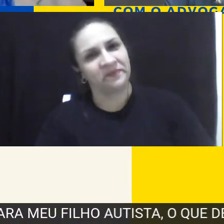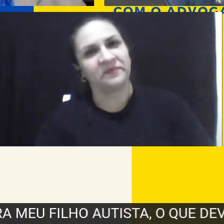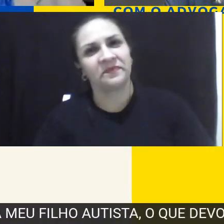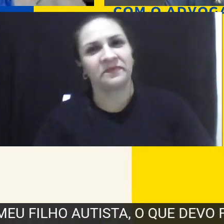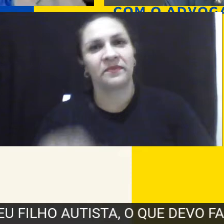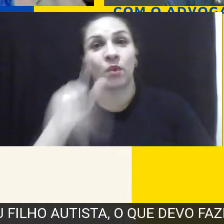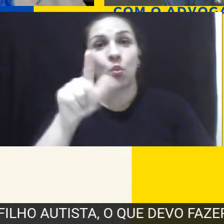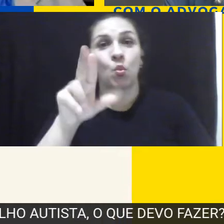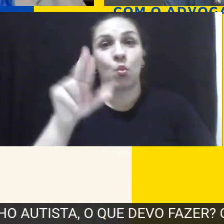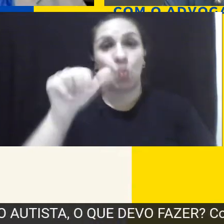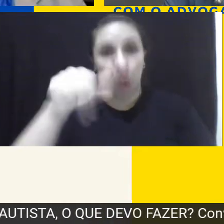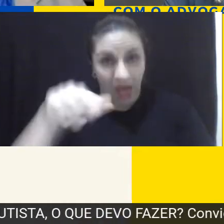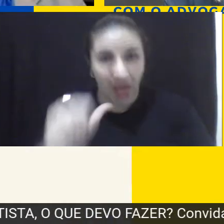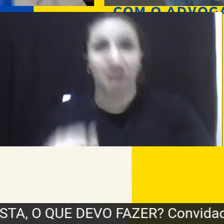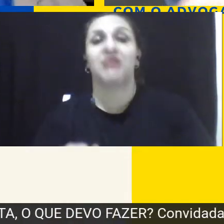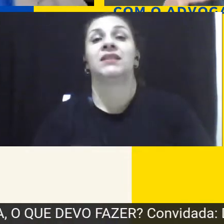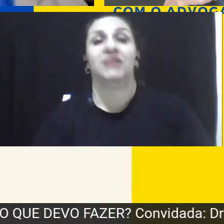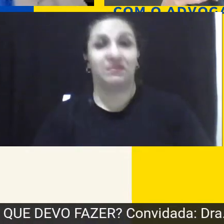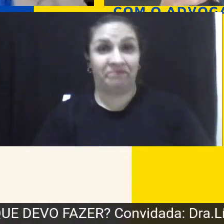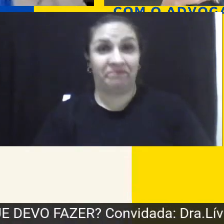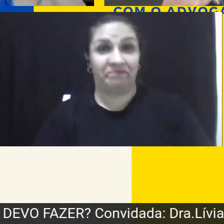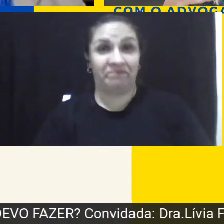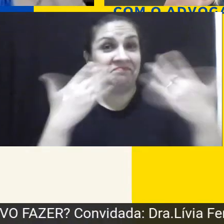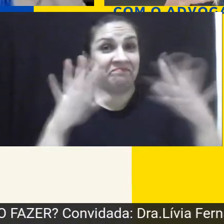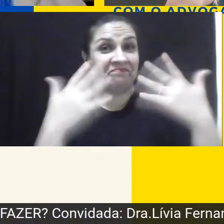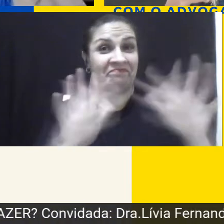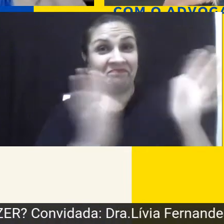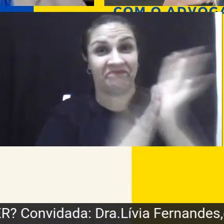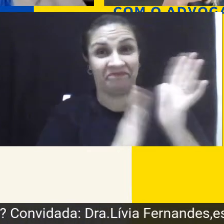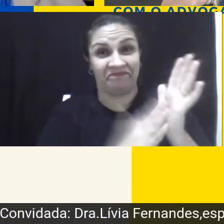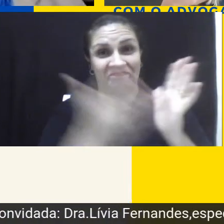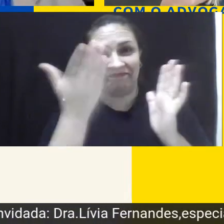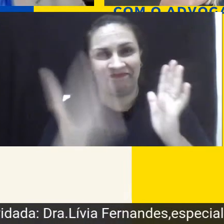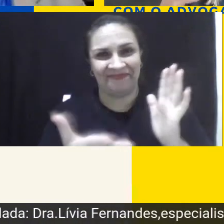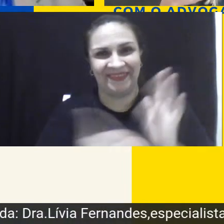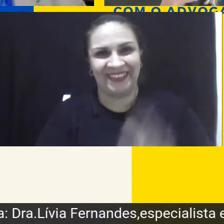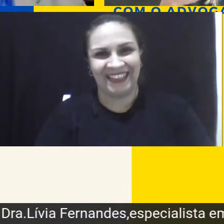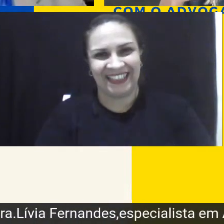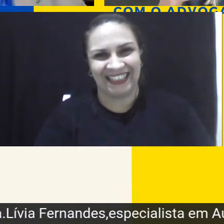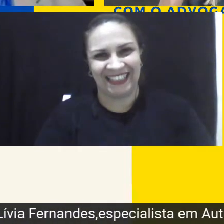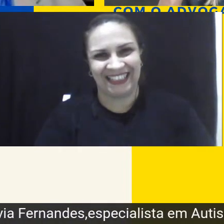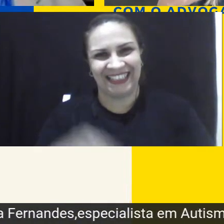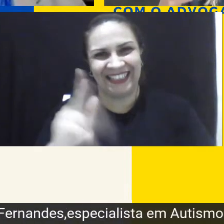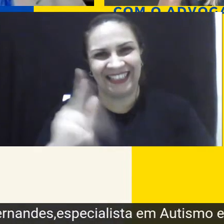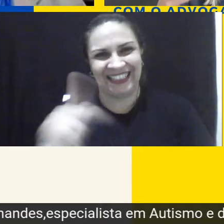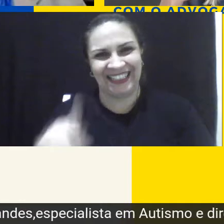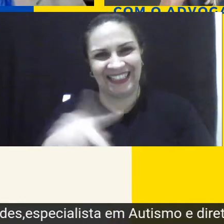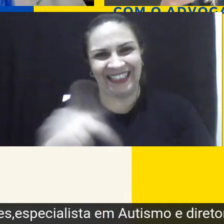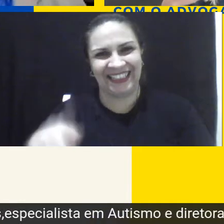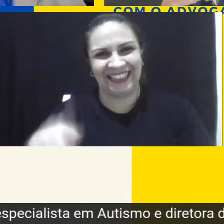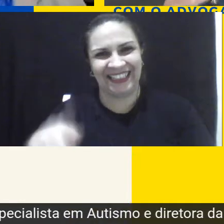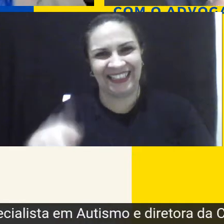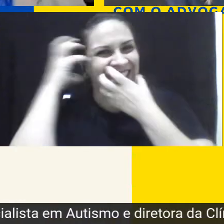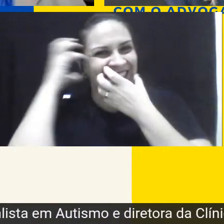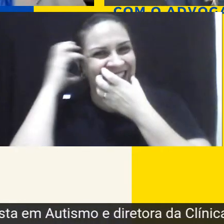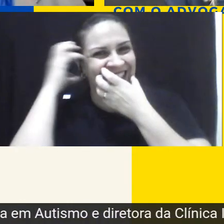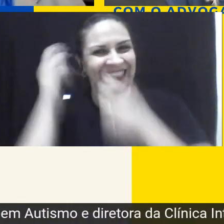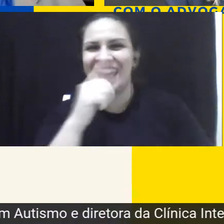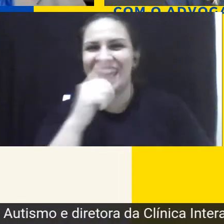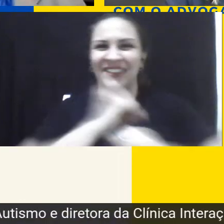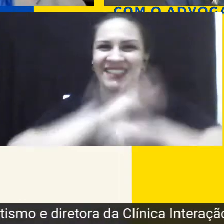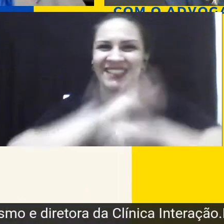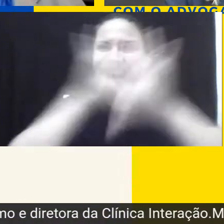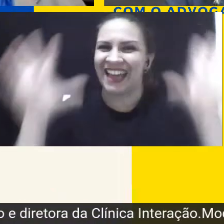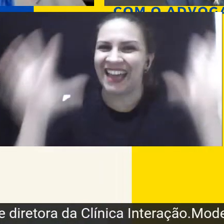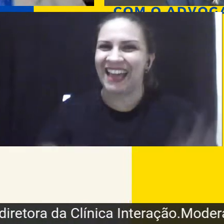Luana Borges, bate palma para você. Supervisora de fonoaudiologia de Águas Claras.